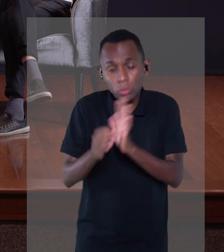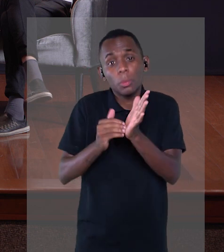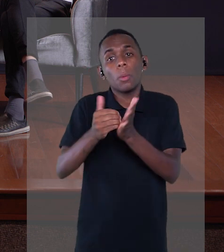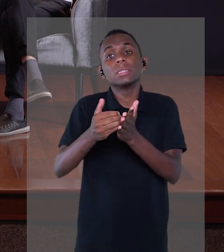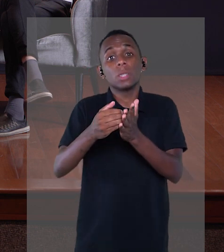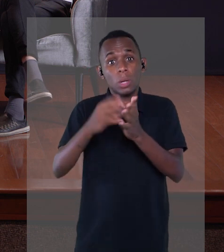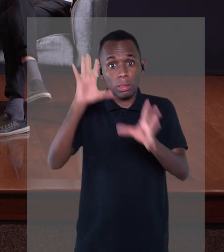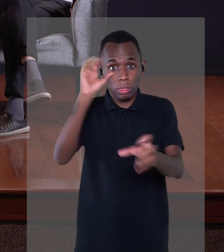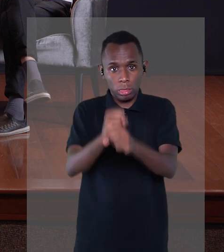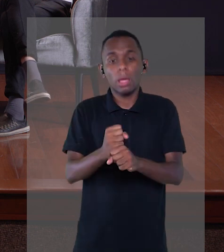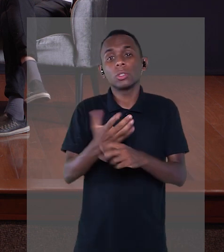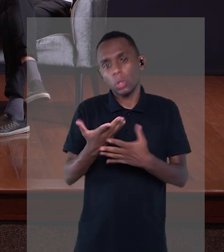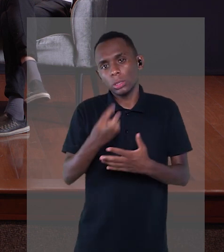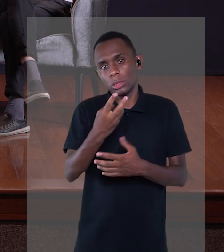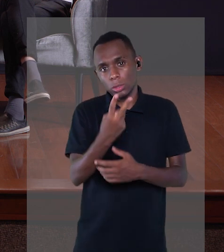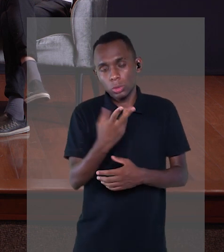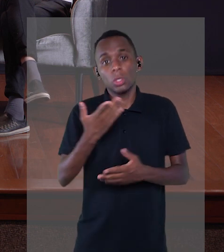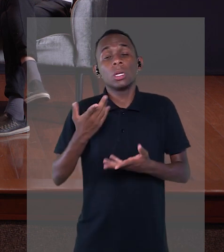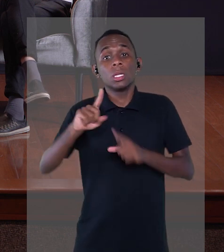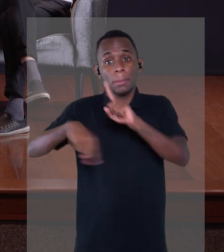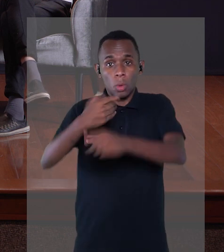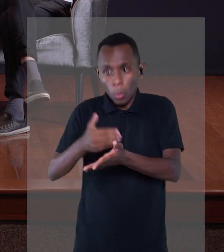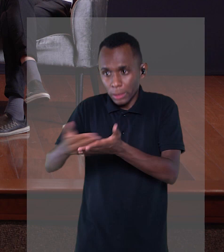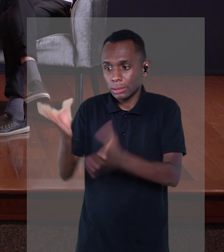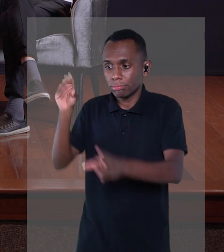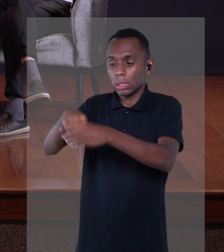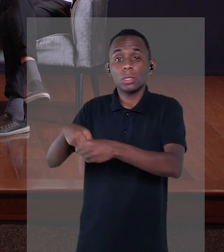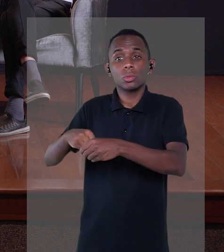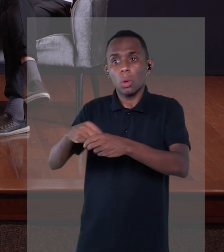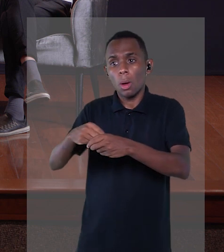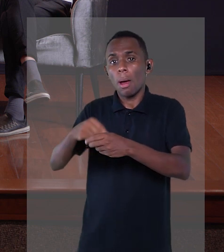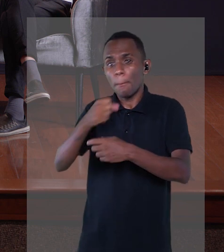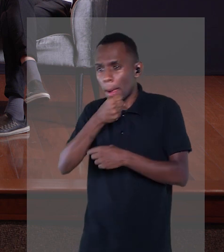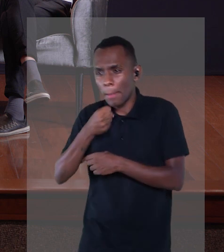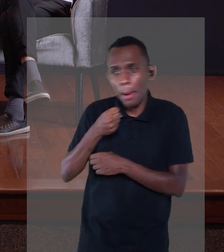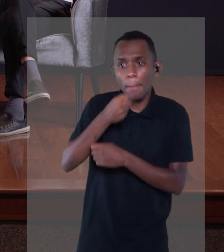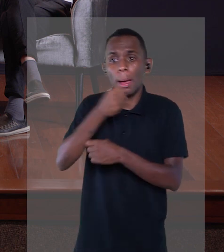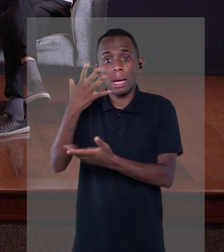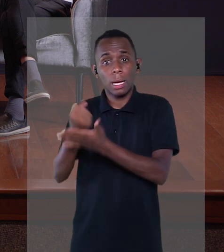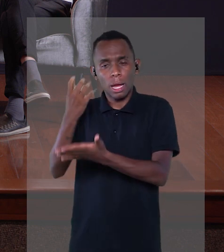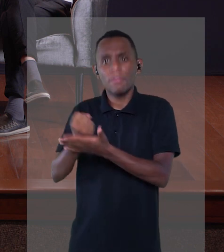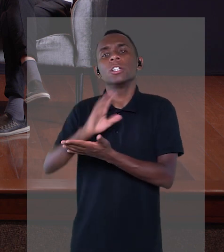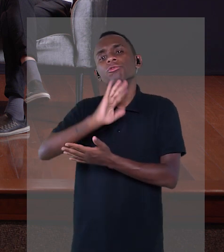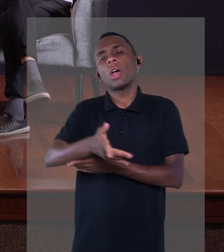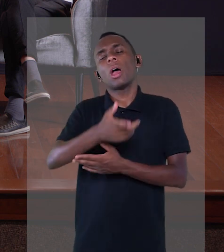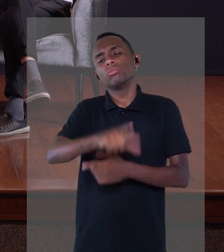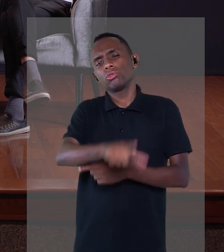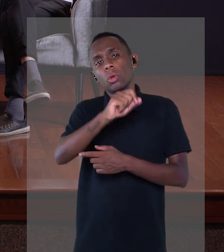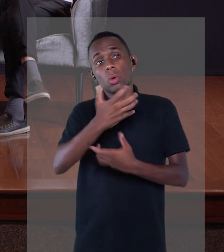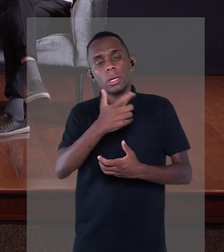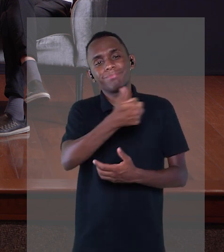agora, são 32, mas quando eu comecei a entrar em estúdio mesmo para gravar o disco, a gente já tinha escolhido, eu falei que eu queria gravar